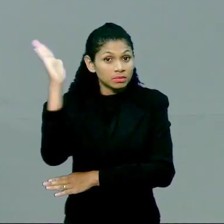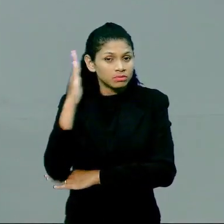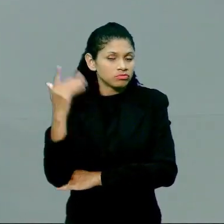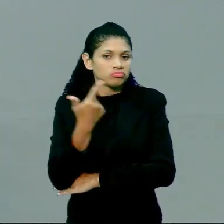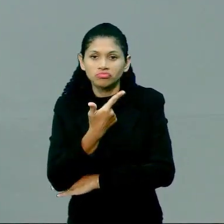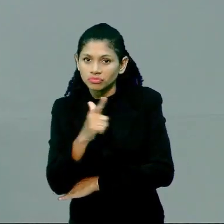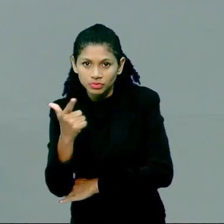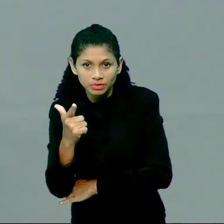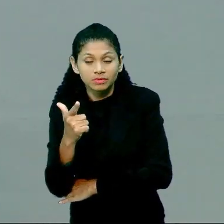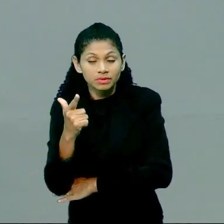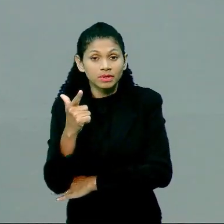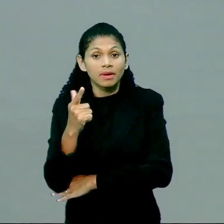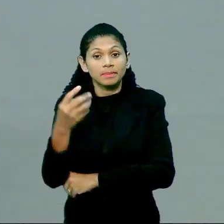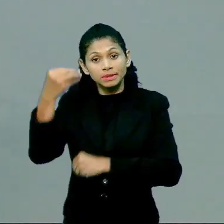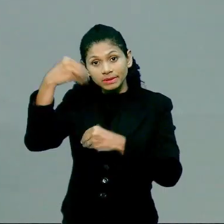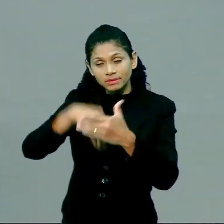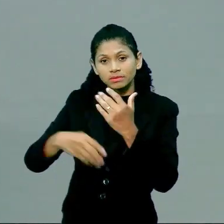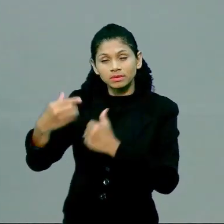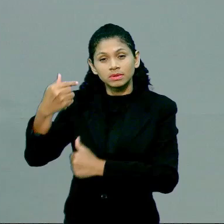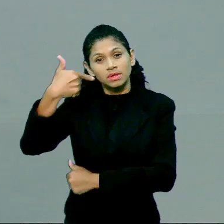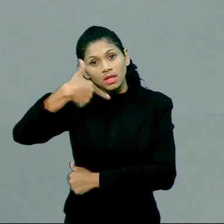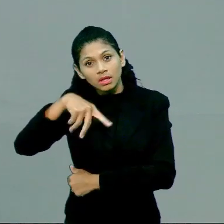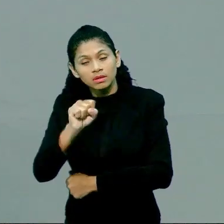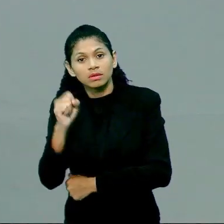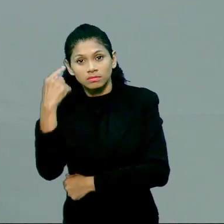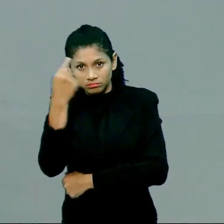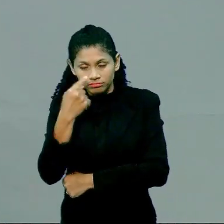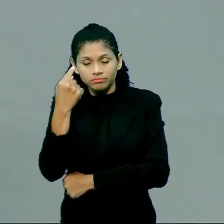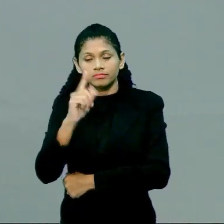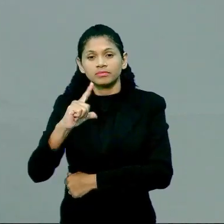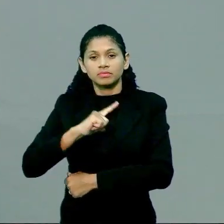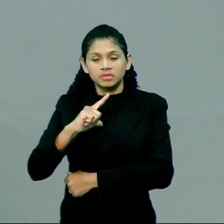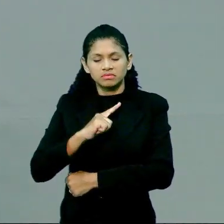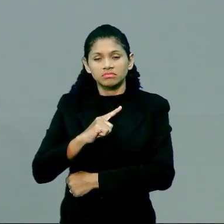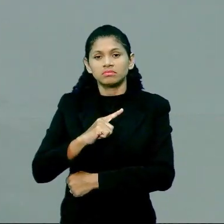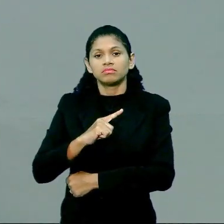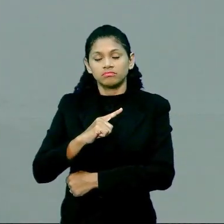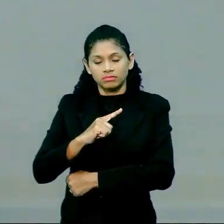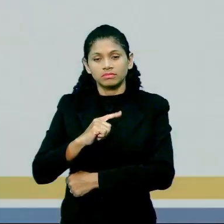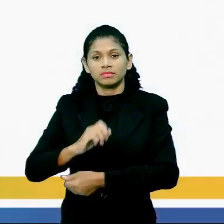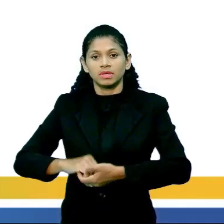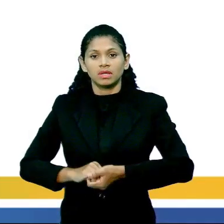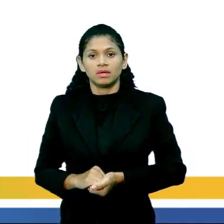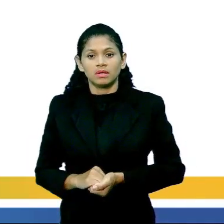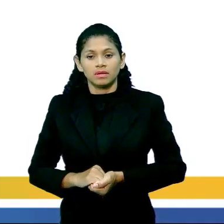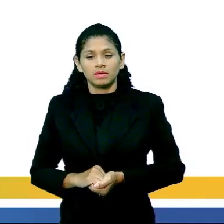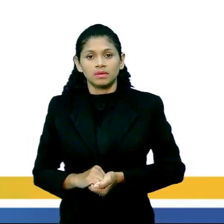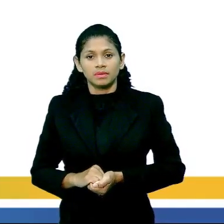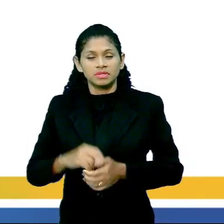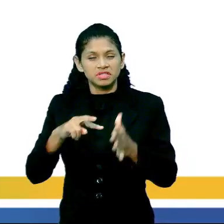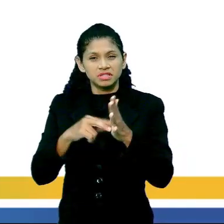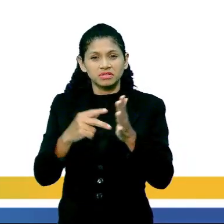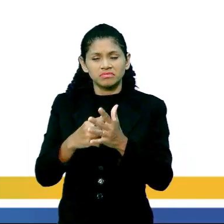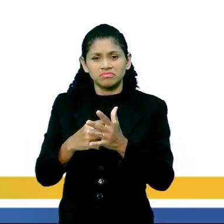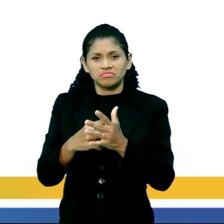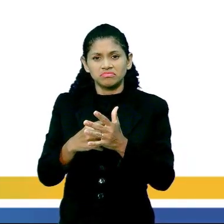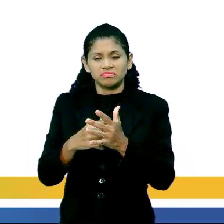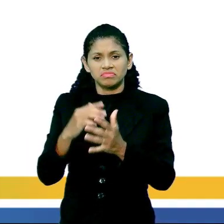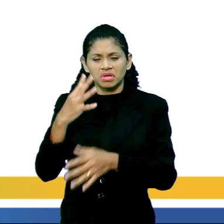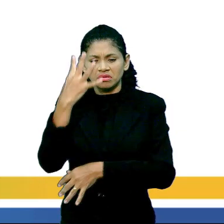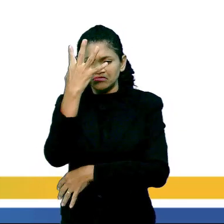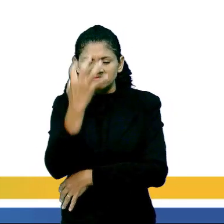leite mas dentro da língua espanhola a gente utiliza nesse sentido tá para dizer que está chateada aborrecido a expressão